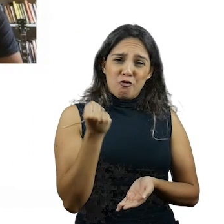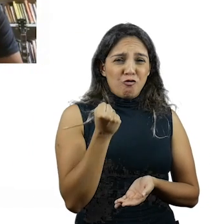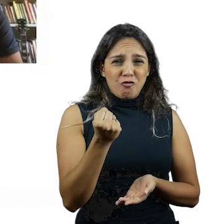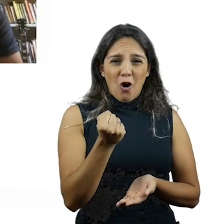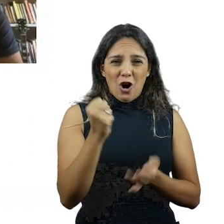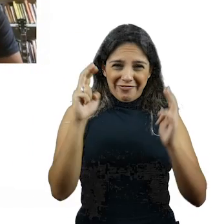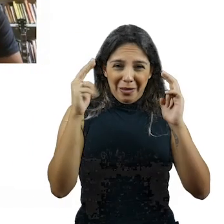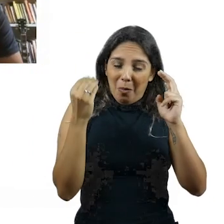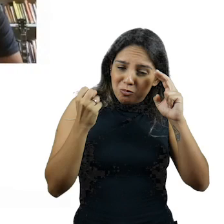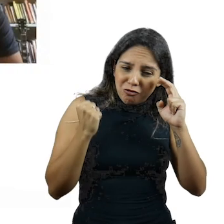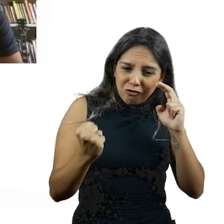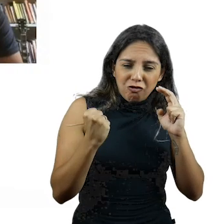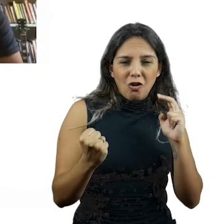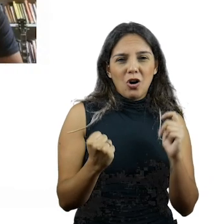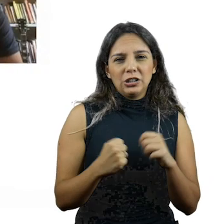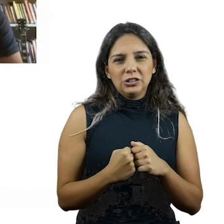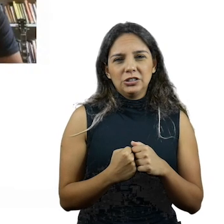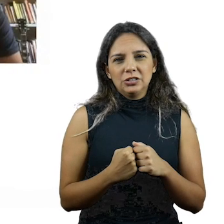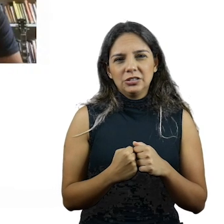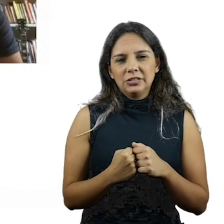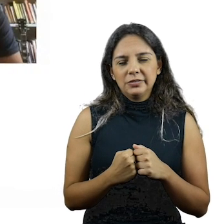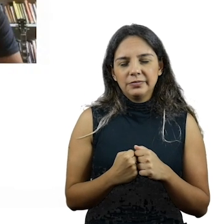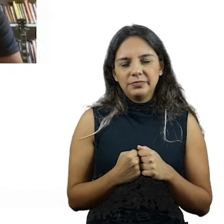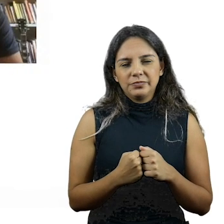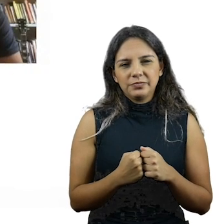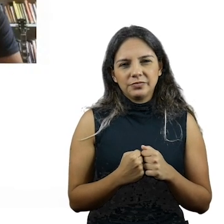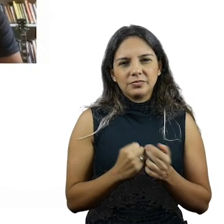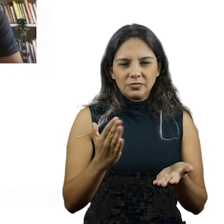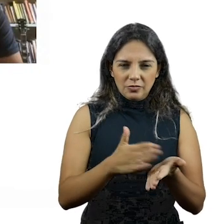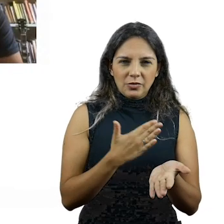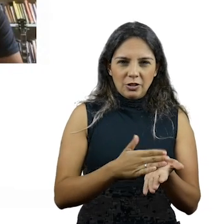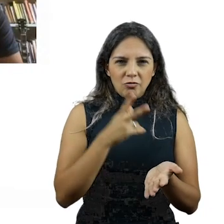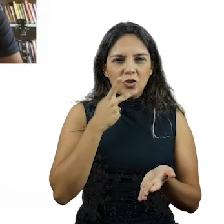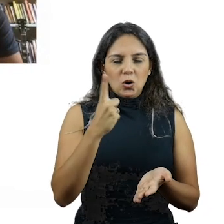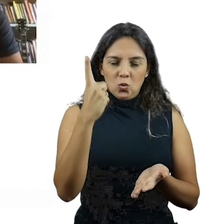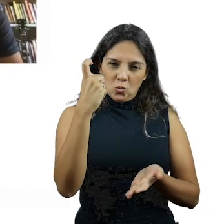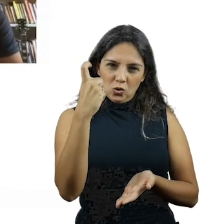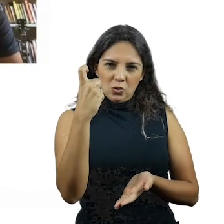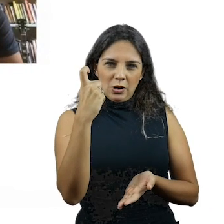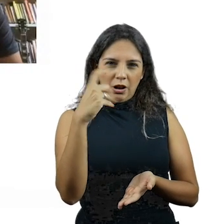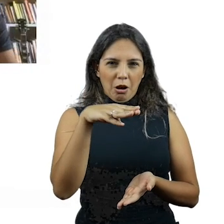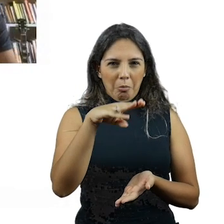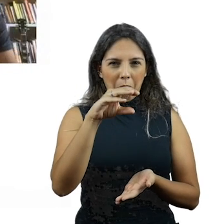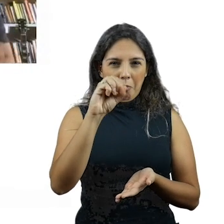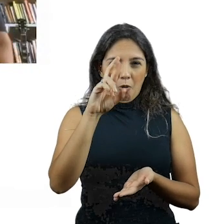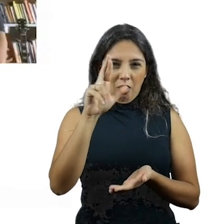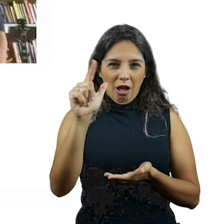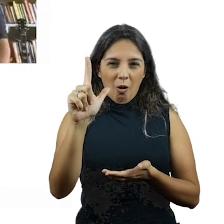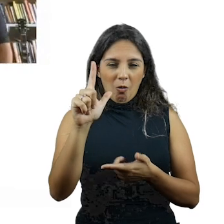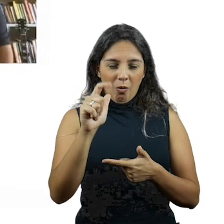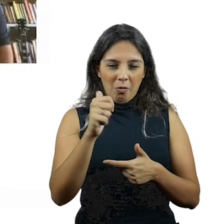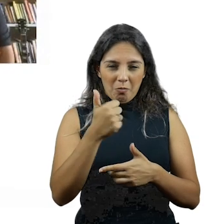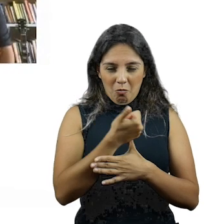Tem o livro do Camus, né? Que ele fala que a única questão moral, né?